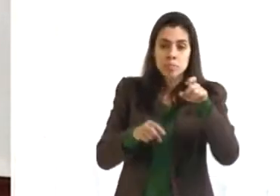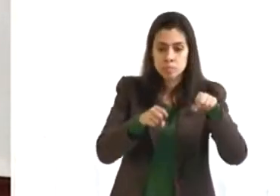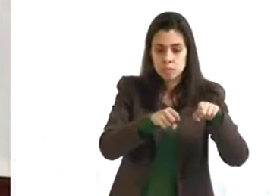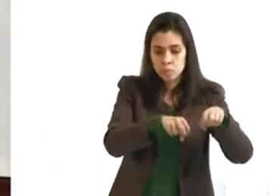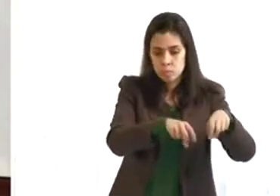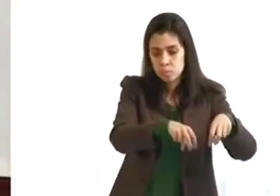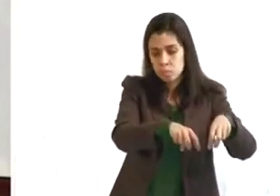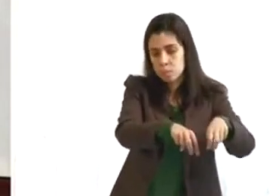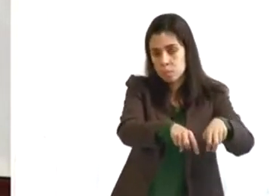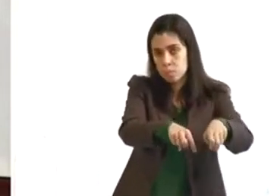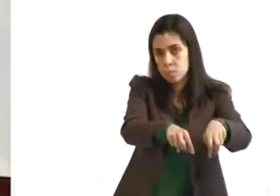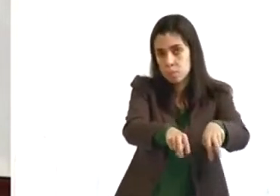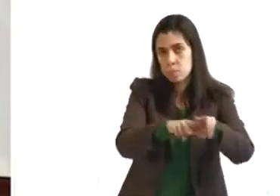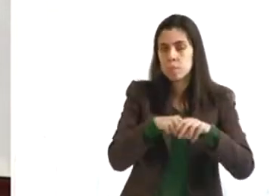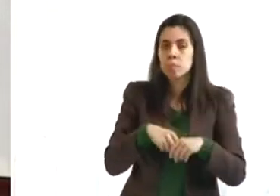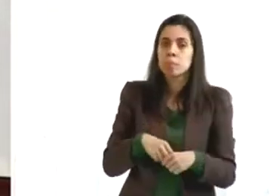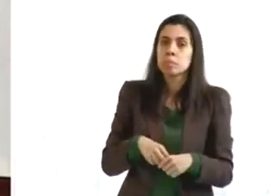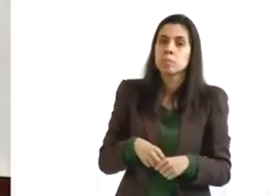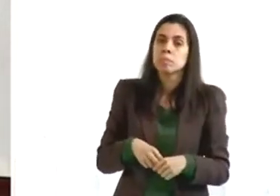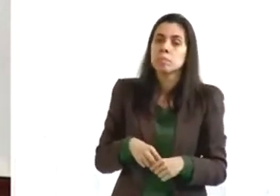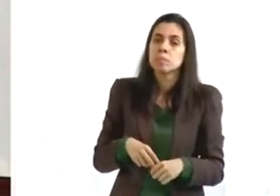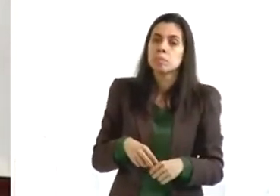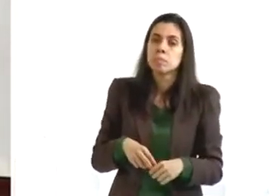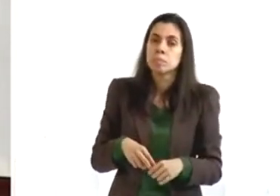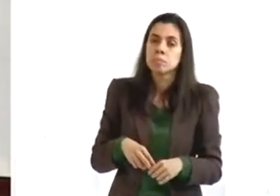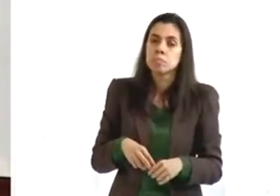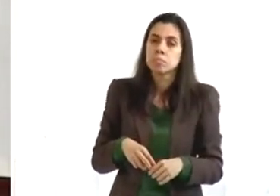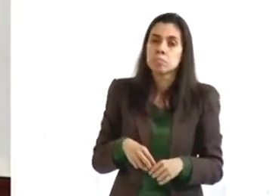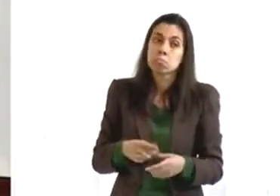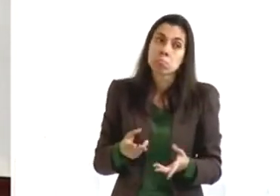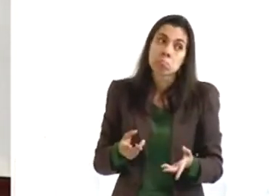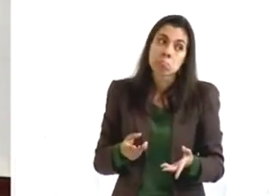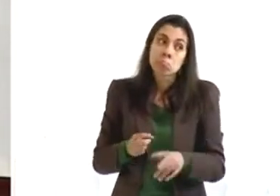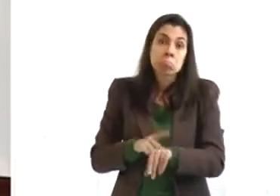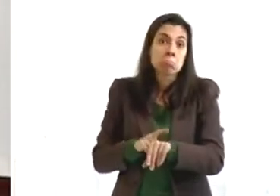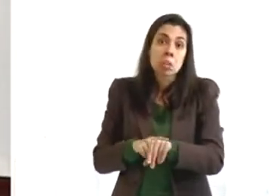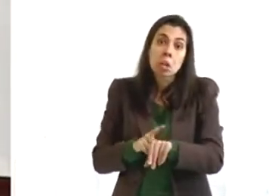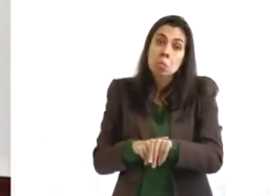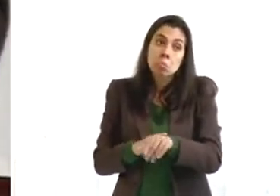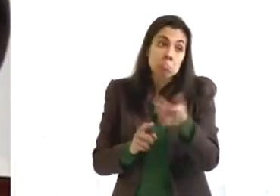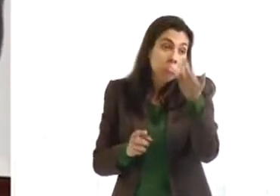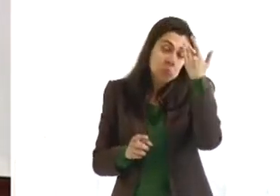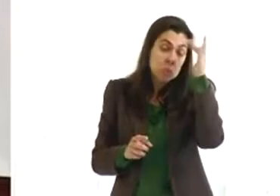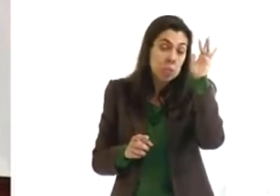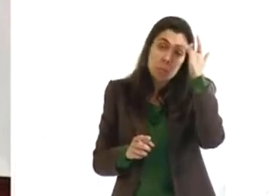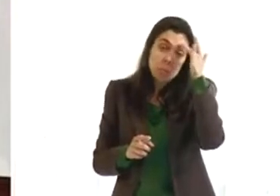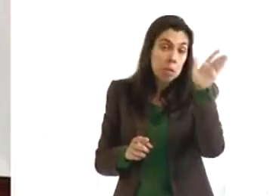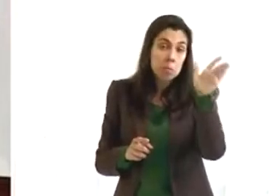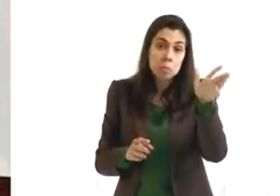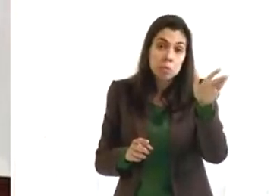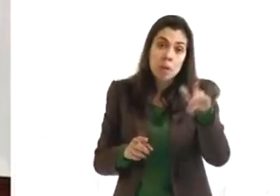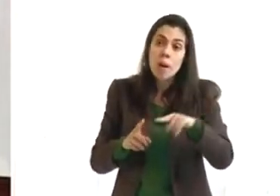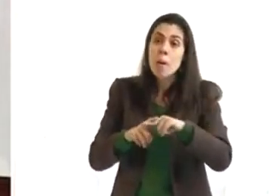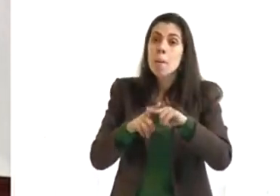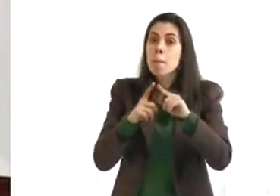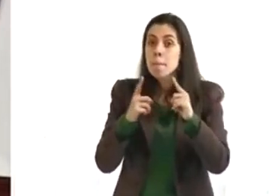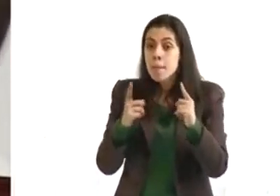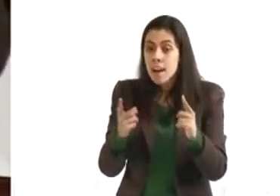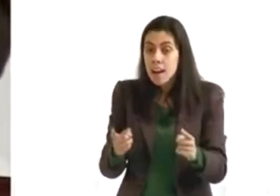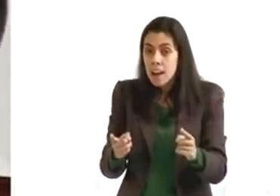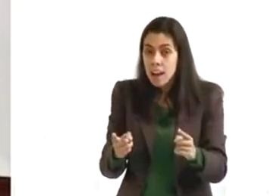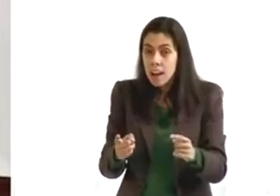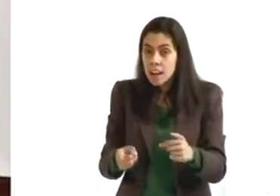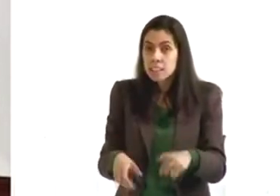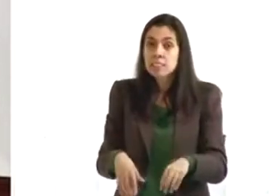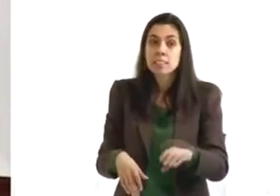à Etiópia. Não sei se durou horas, mas o tempo suficiente para que o plano da salvação, o evangelho